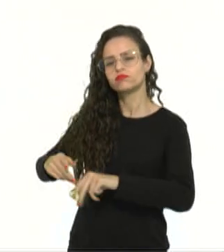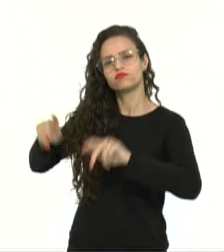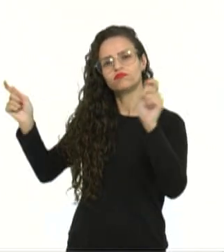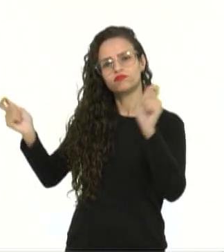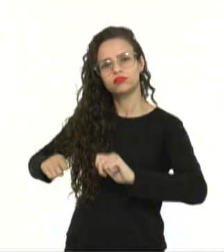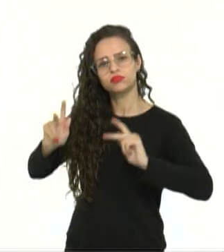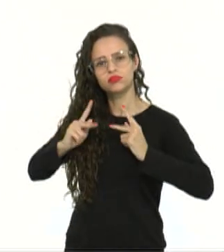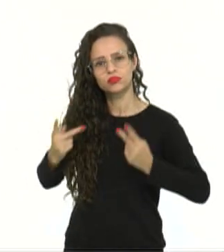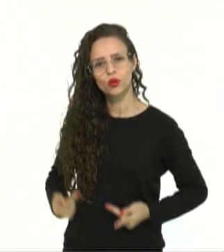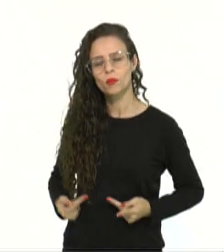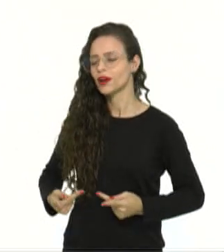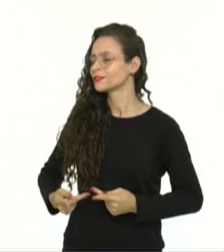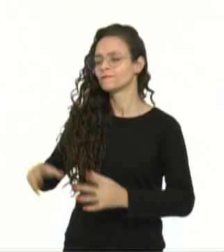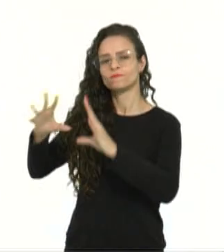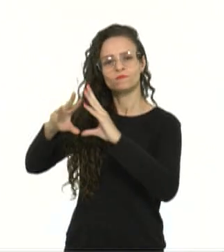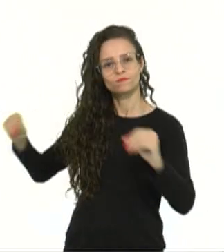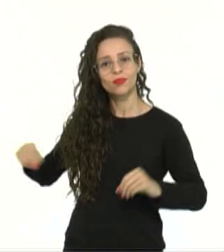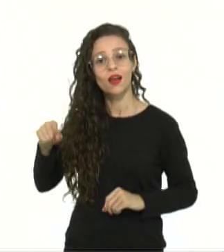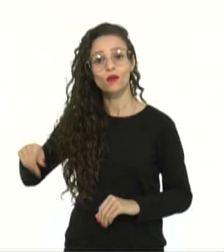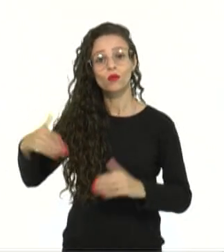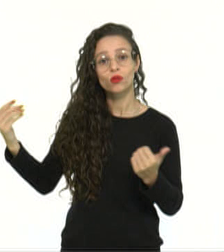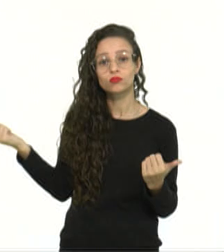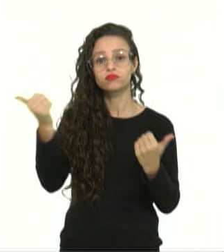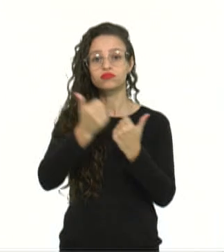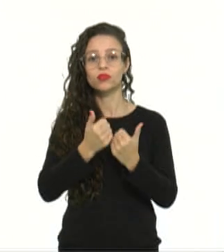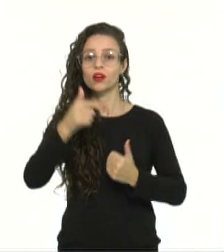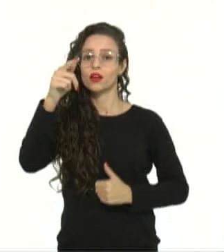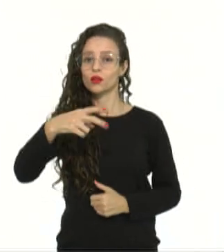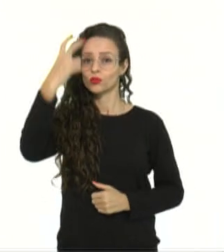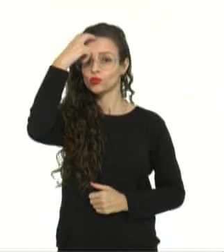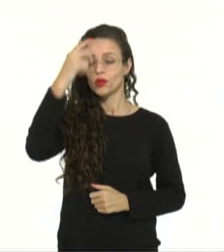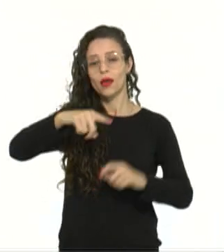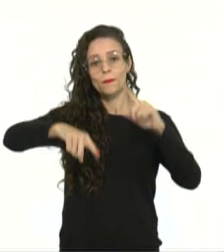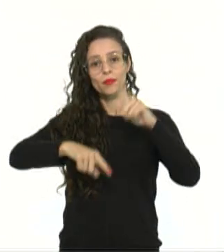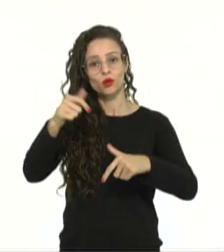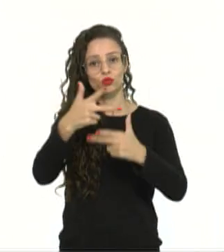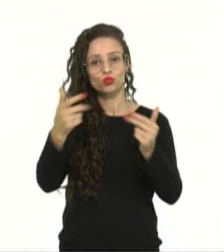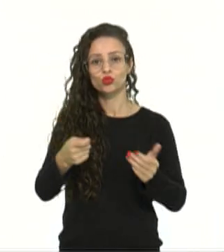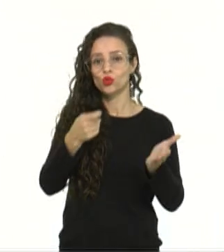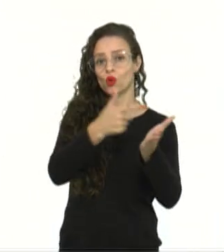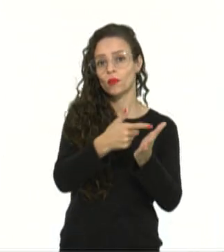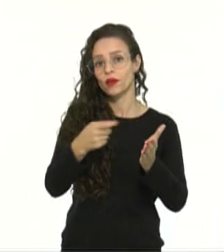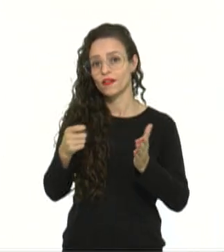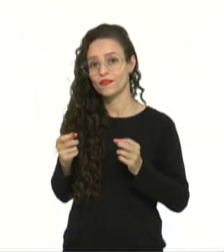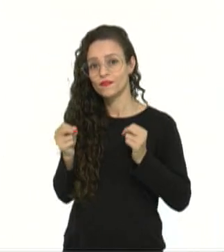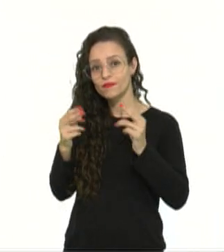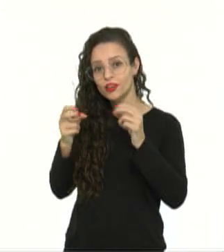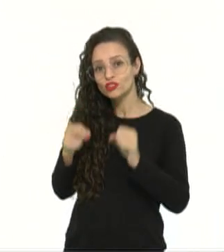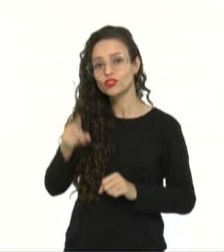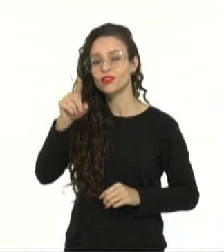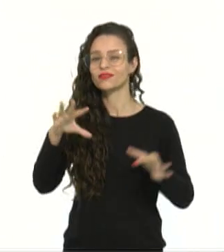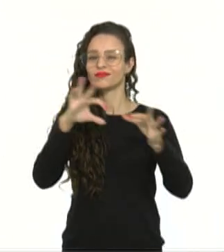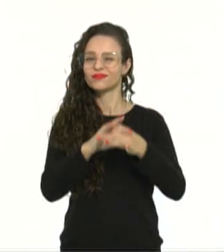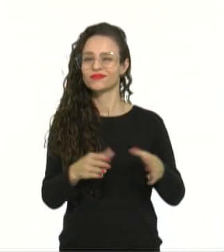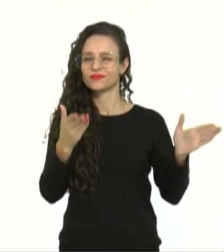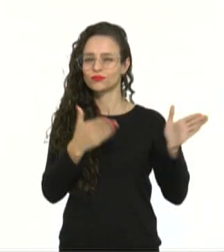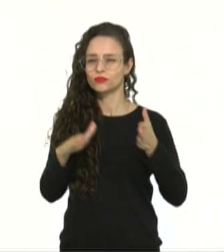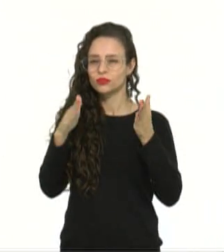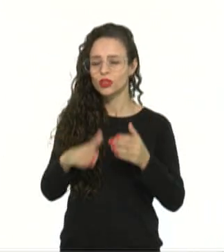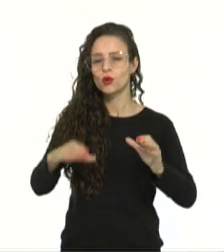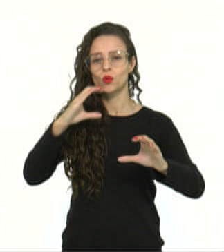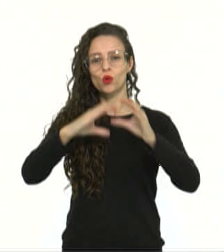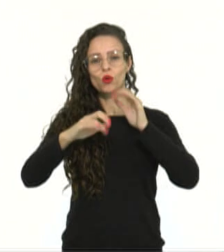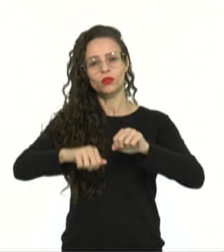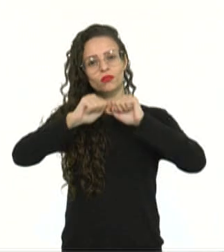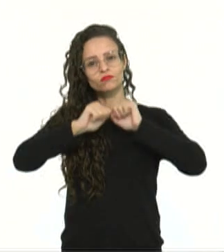humano. A cultura vira um produto, ela é comprada e vendida. Os objetos são produzidos numa lógica industrial. E os meios de